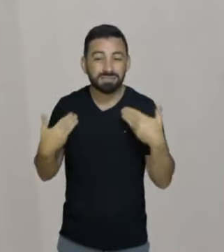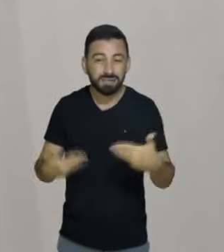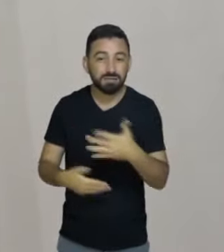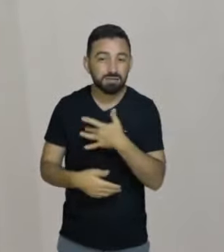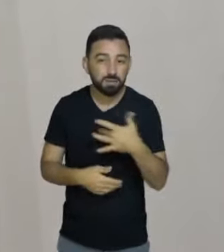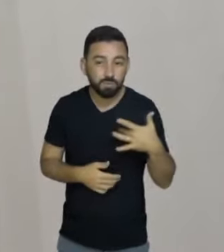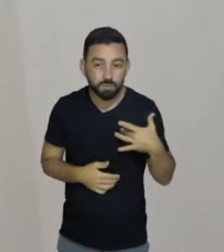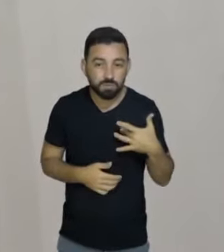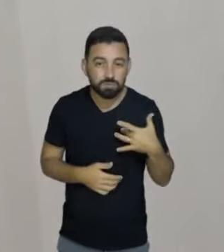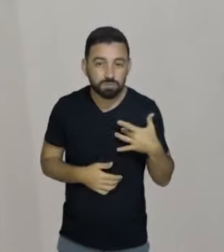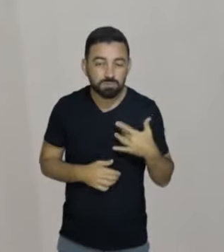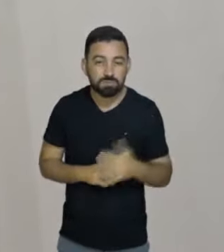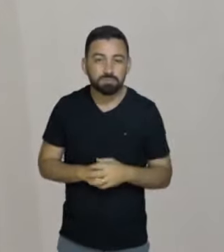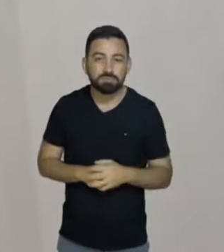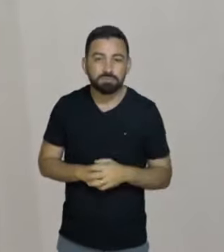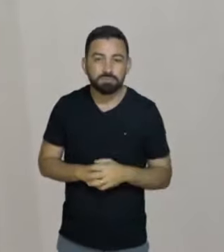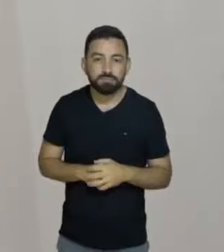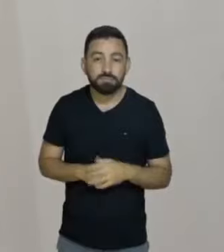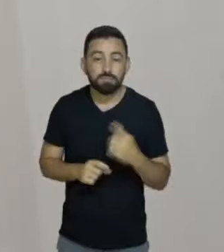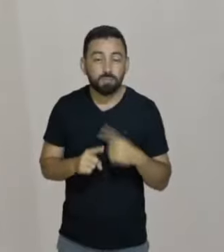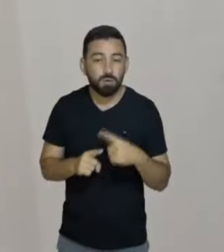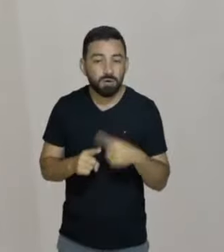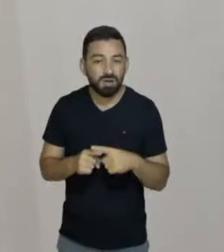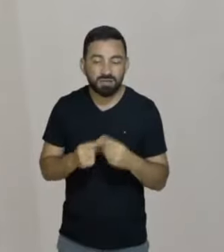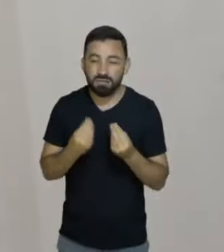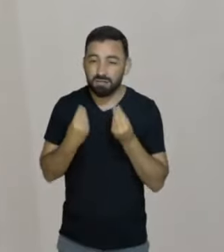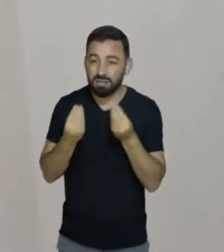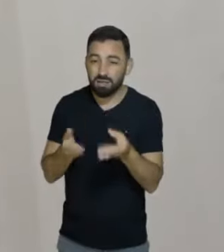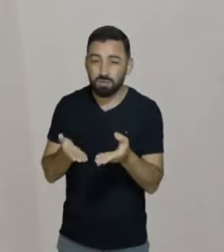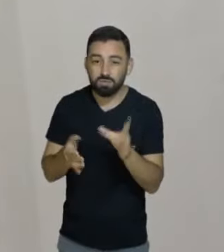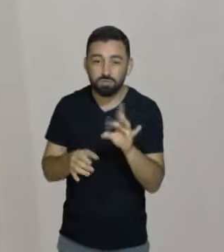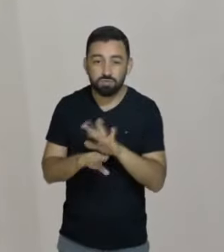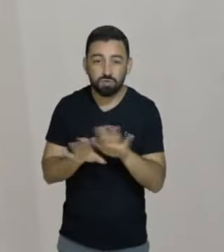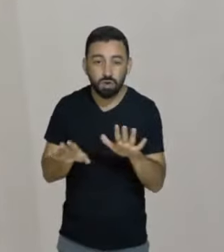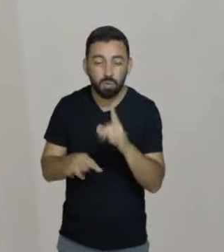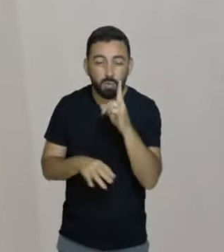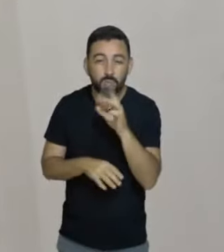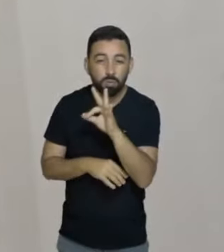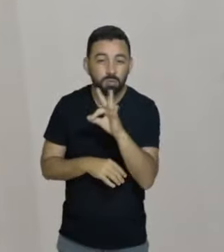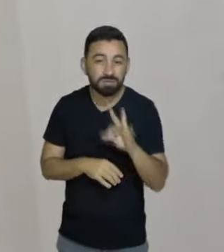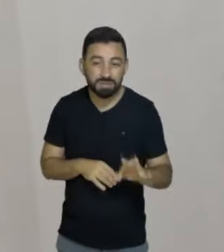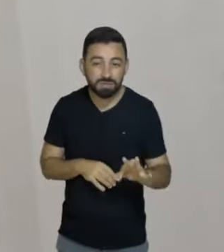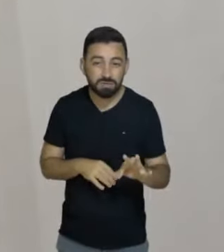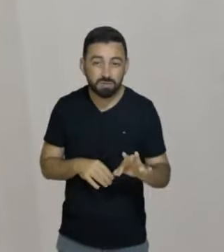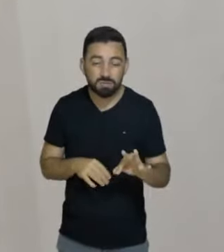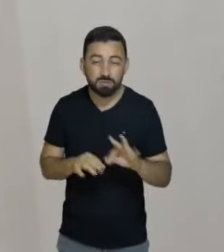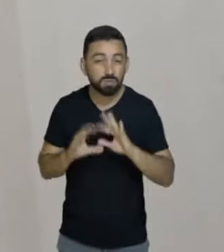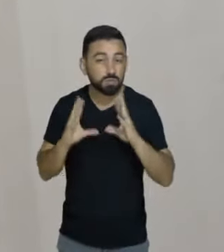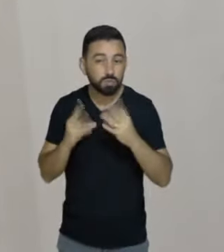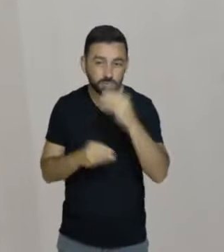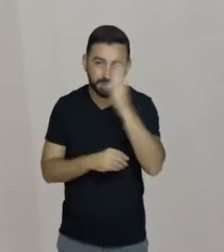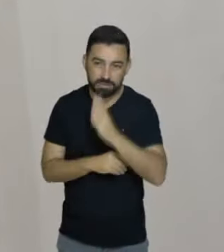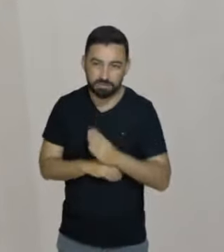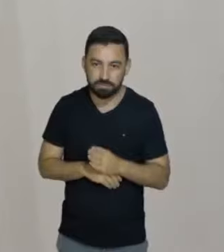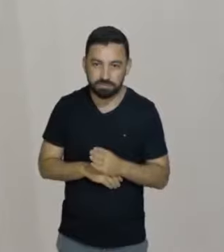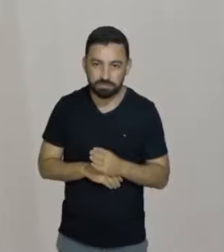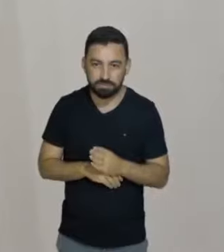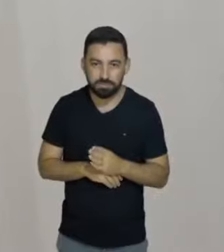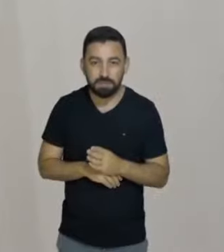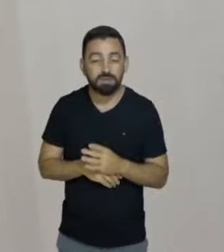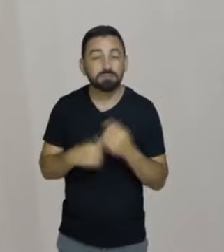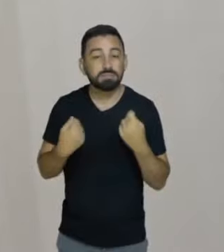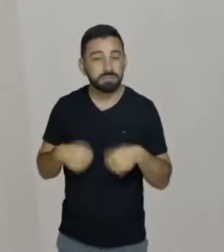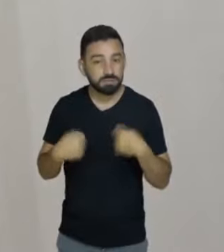a princípio, o que foi disponibilizado é apenas 1% de doses para todos os brasileiros. Isso precisa